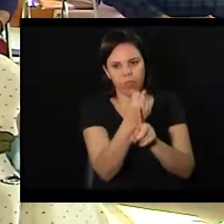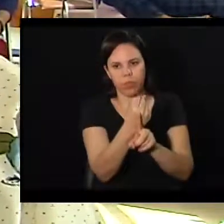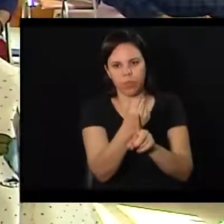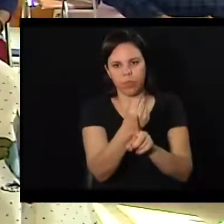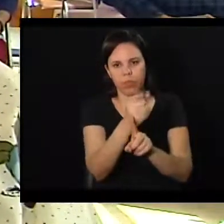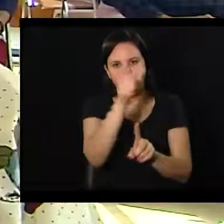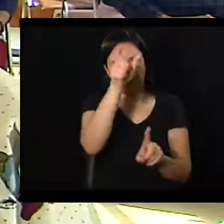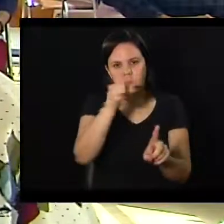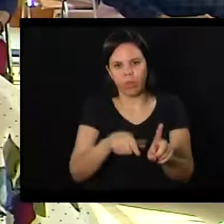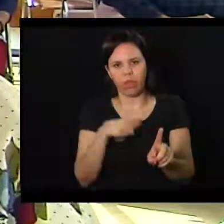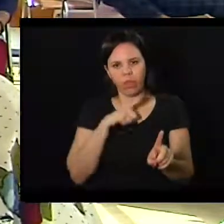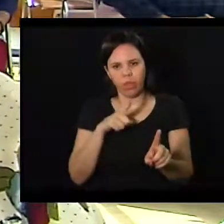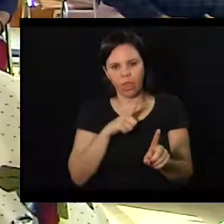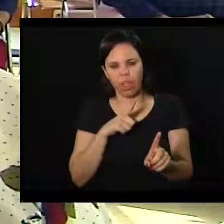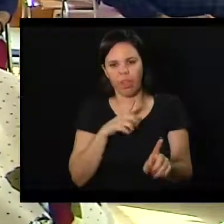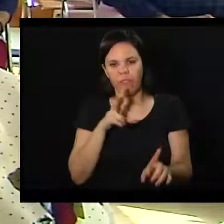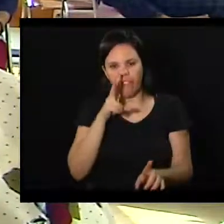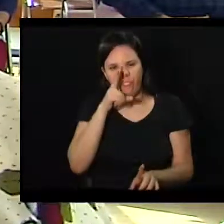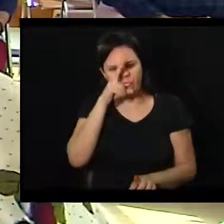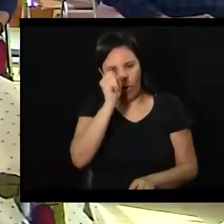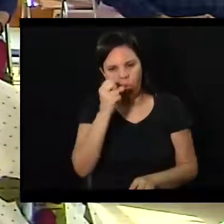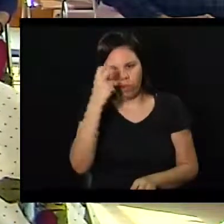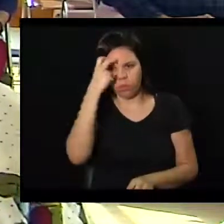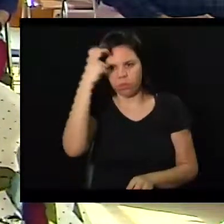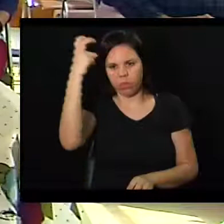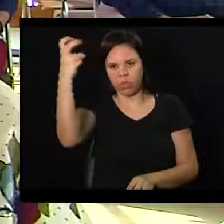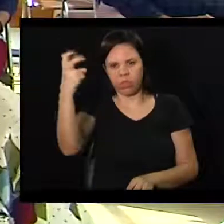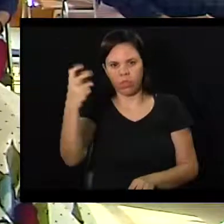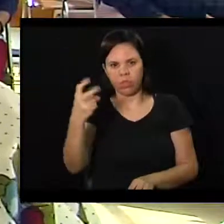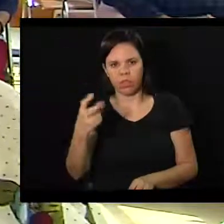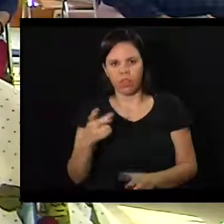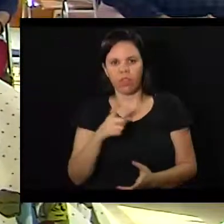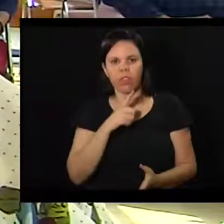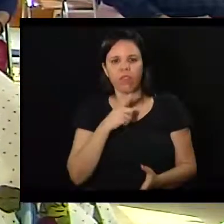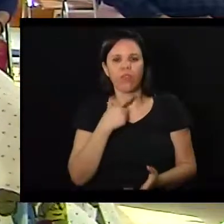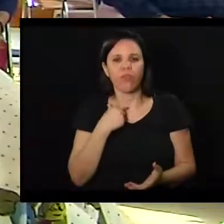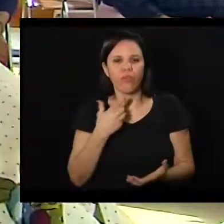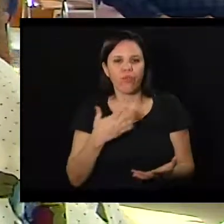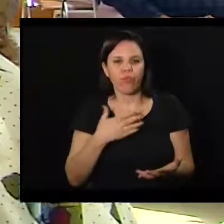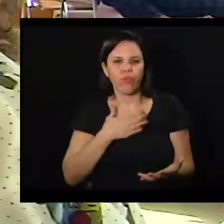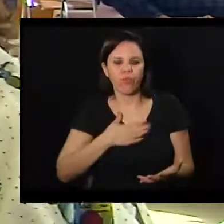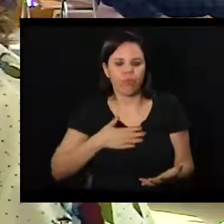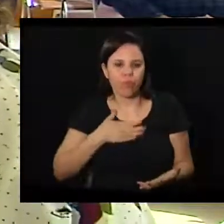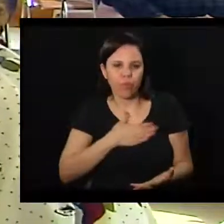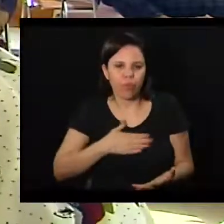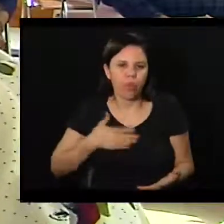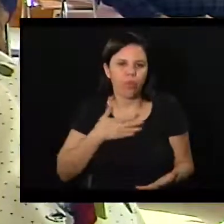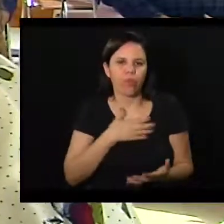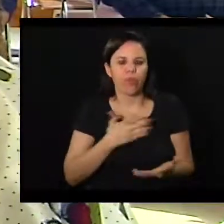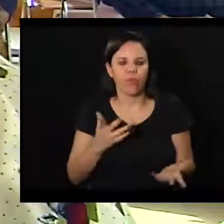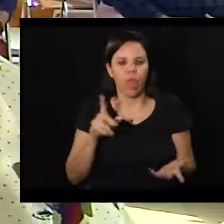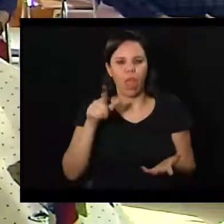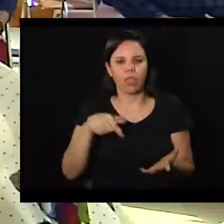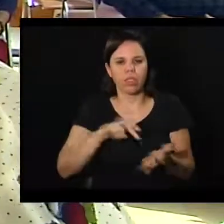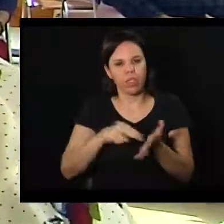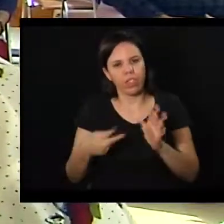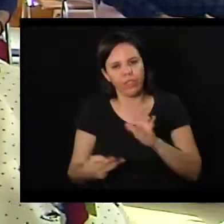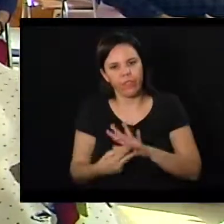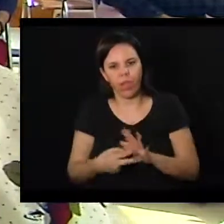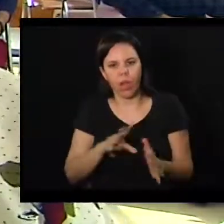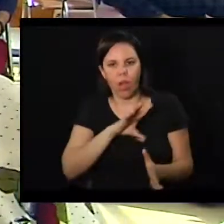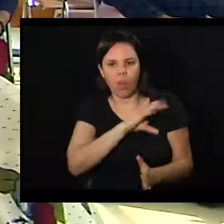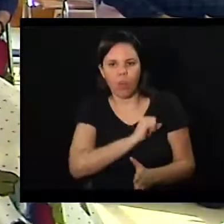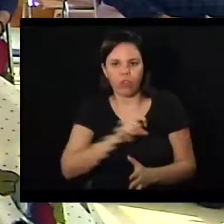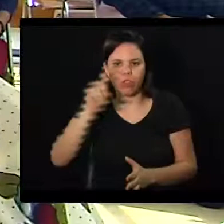tem a força, a sabedoria e a intenção do universo, que aqui nós chamamos de força de Deus, amor de